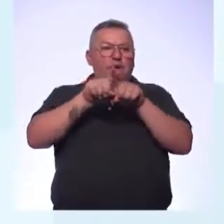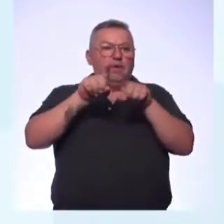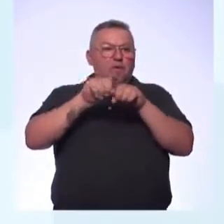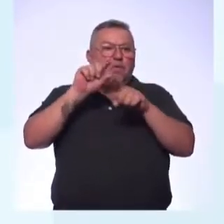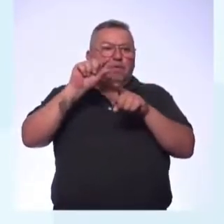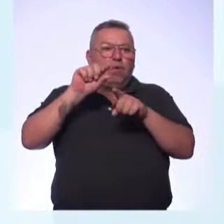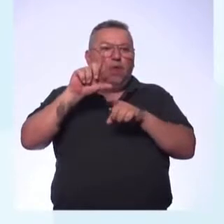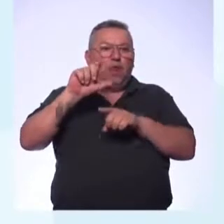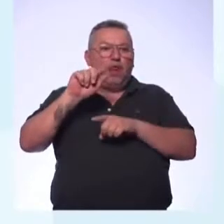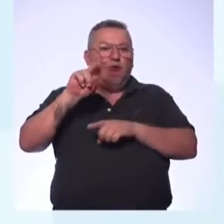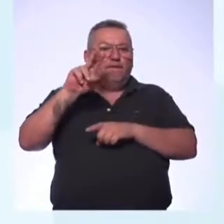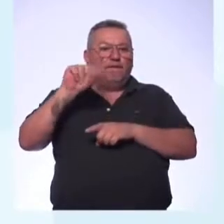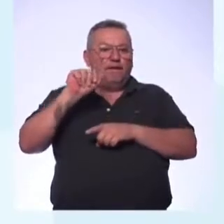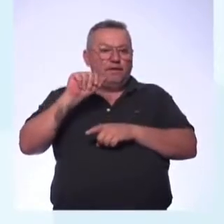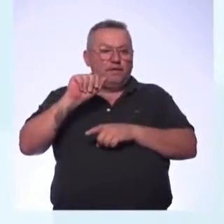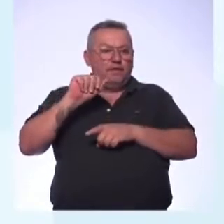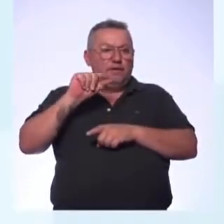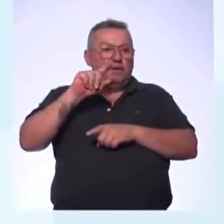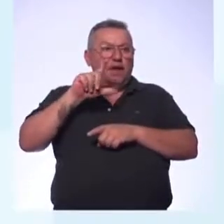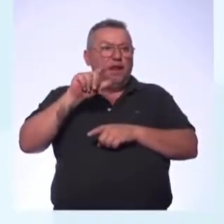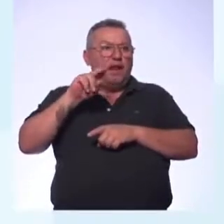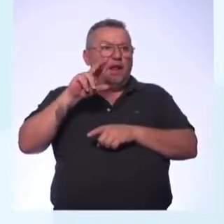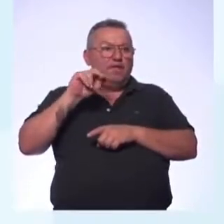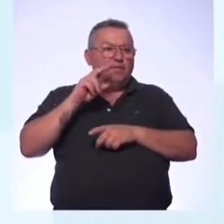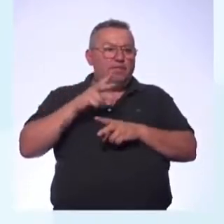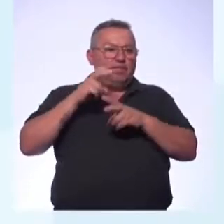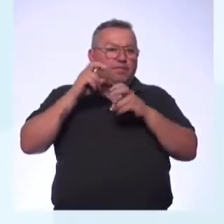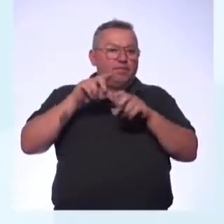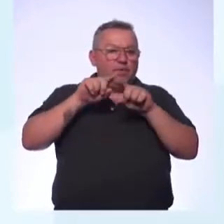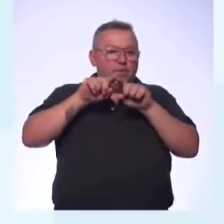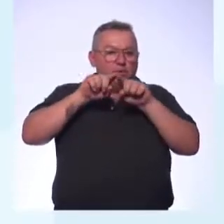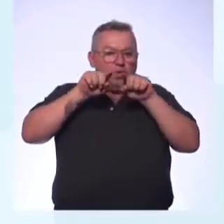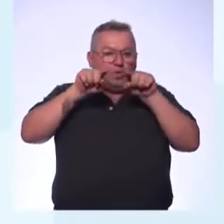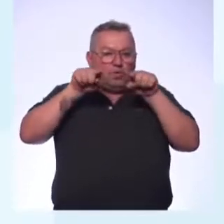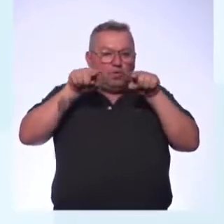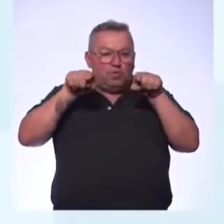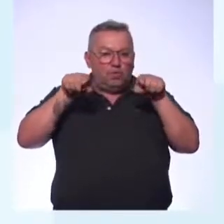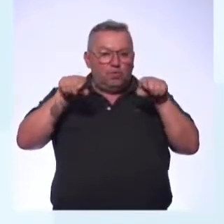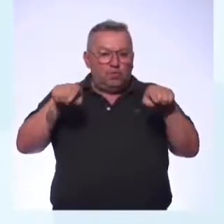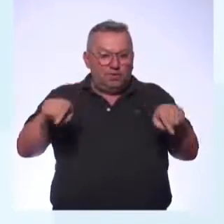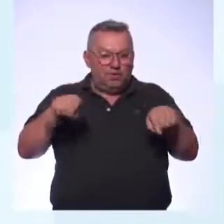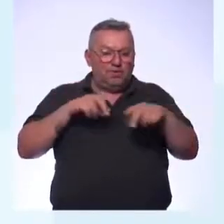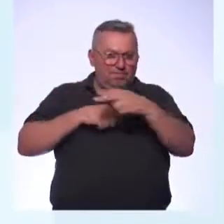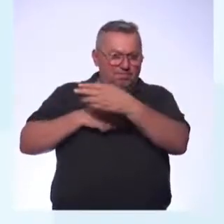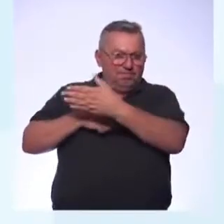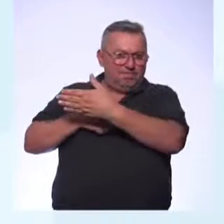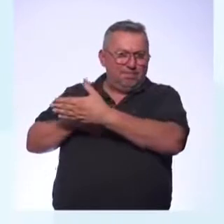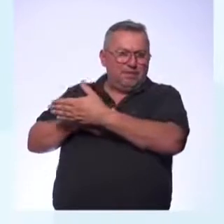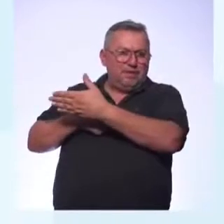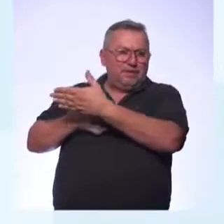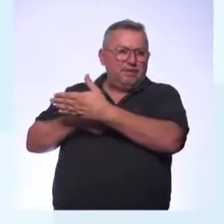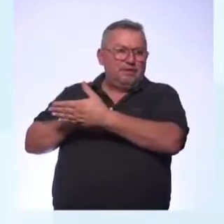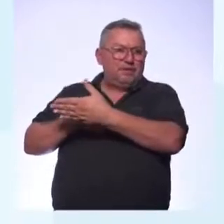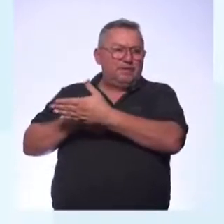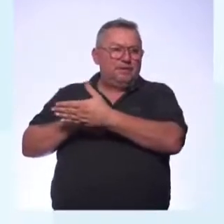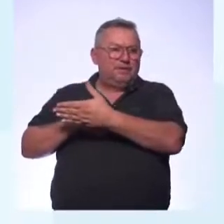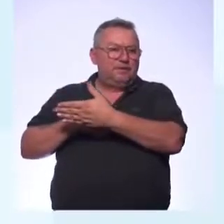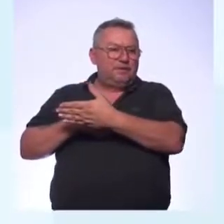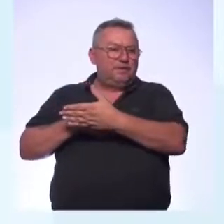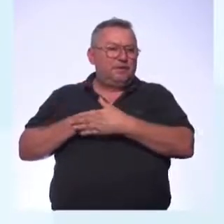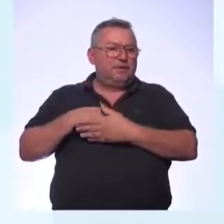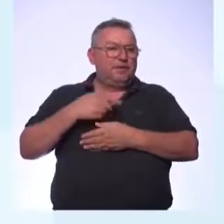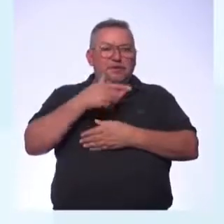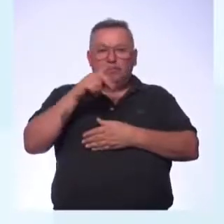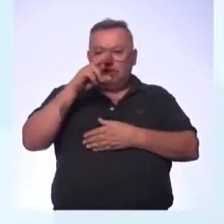pouca lava. Tá? Essa lava, vocês estão percebendo as setinhas, né, apontando mais que internamente, essa lava não